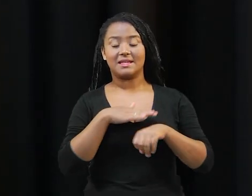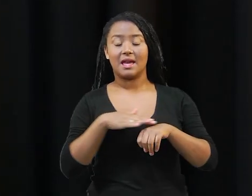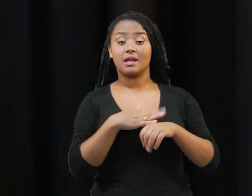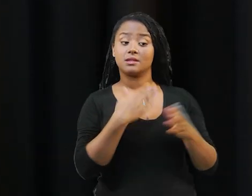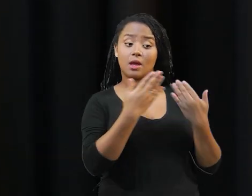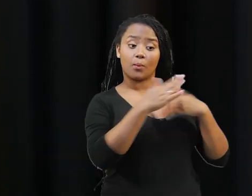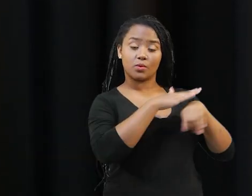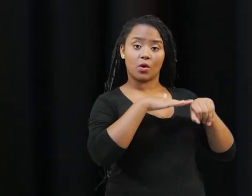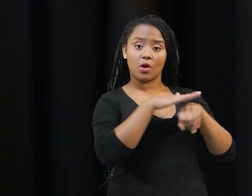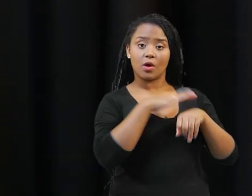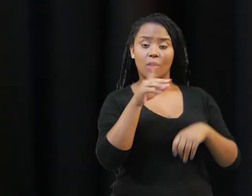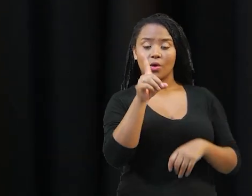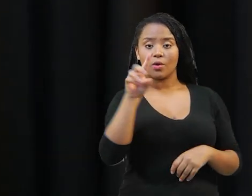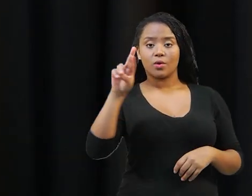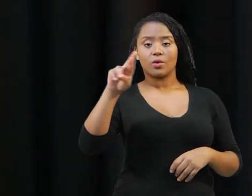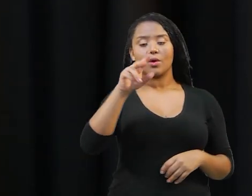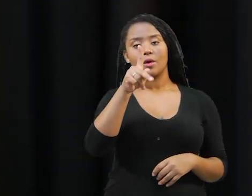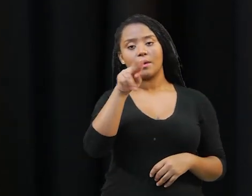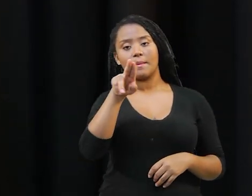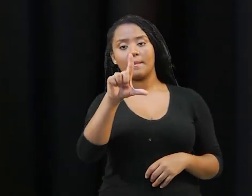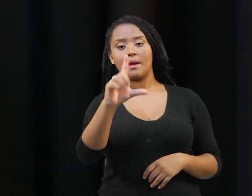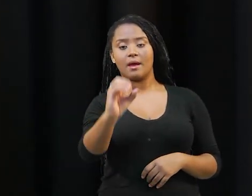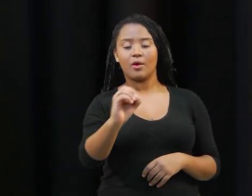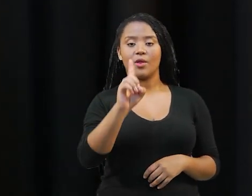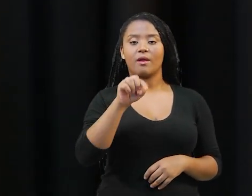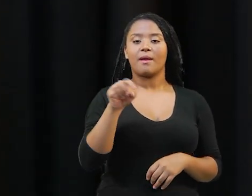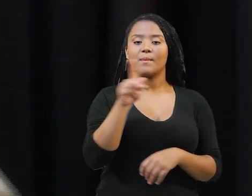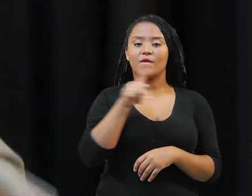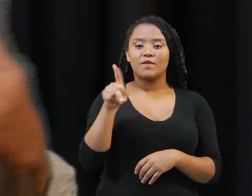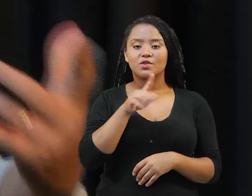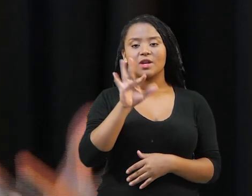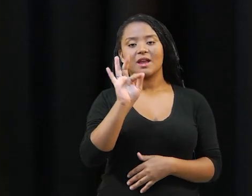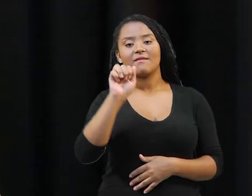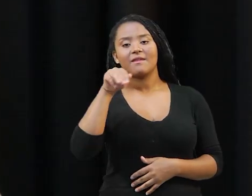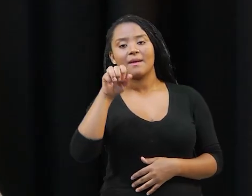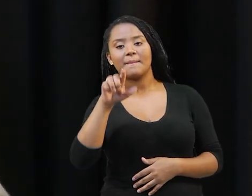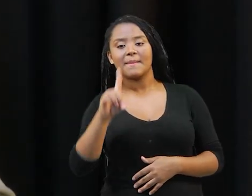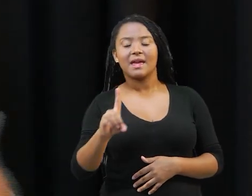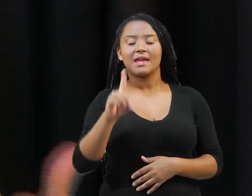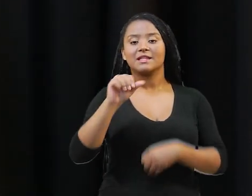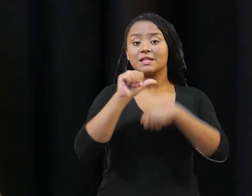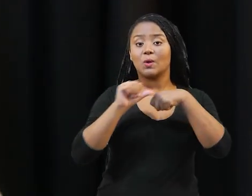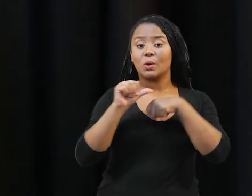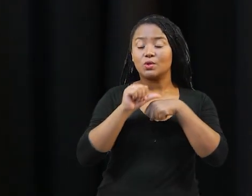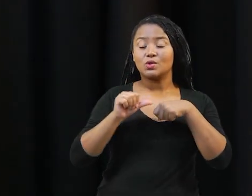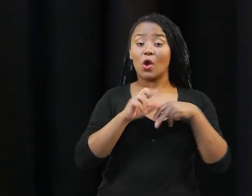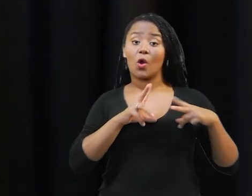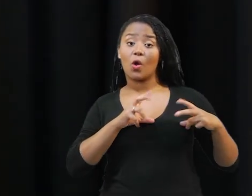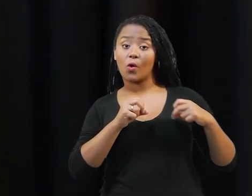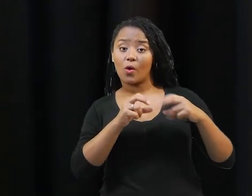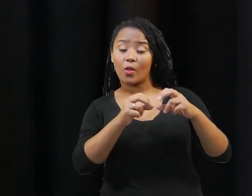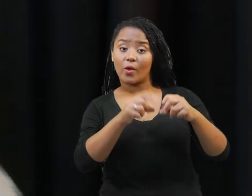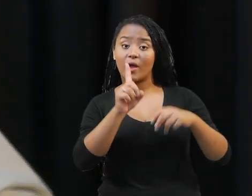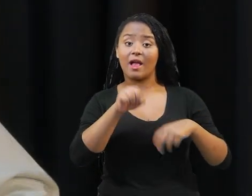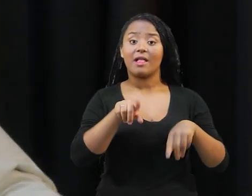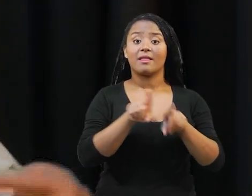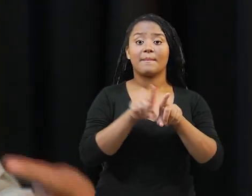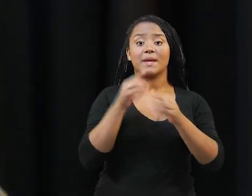Estamos aqui falando com o doutor Paulo Henrique de Souza Fernandes, que é professor da FAMED, é cirurgião oncológico,